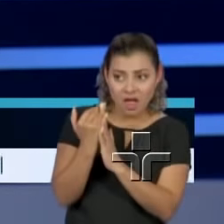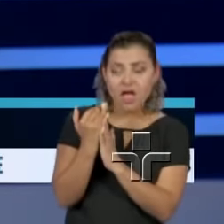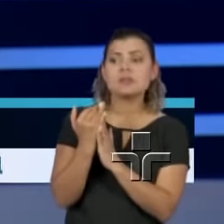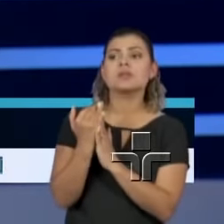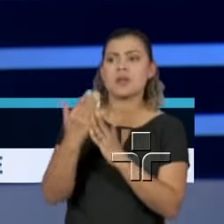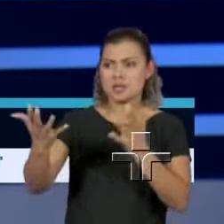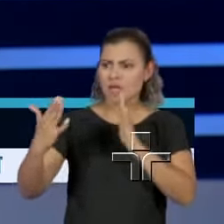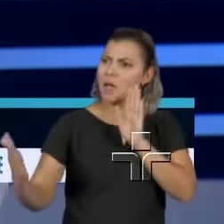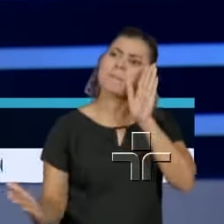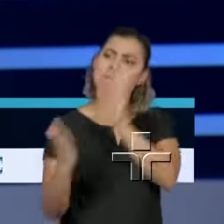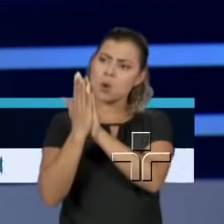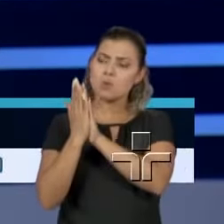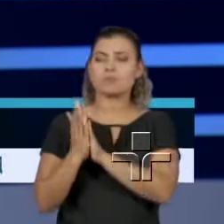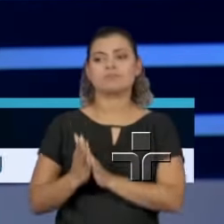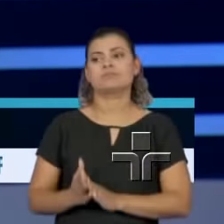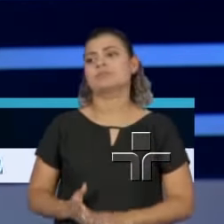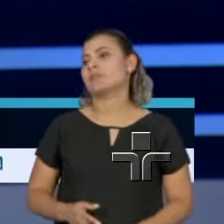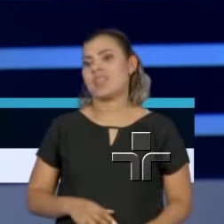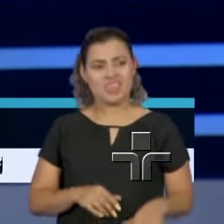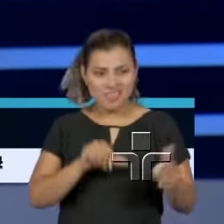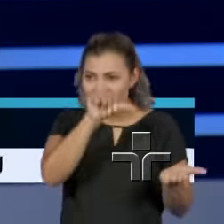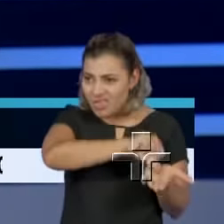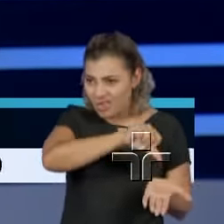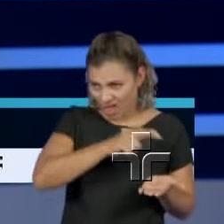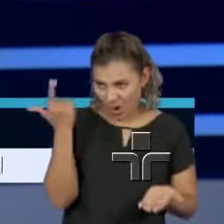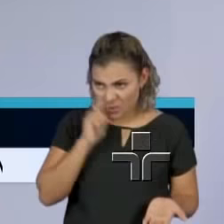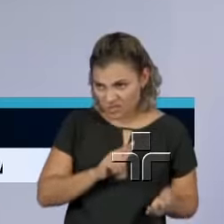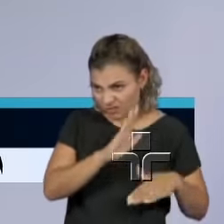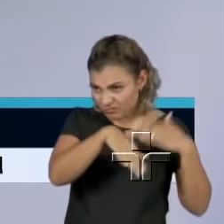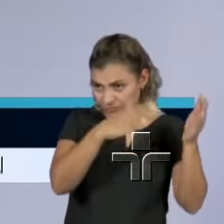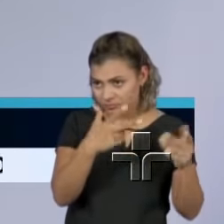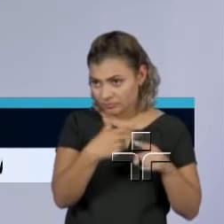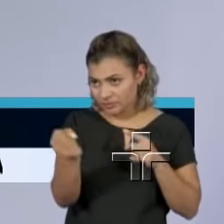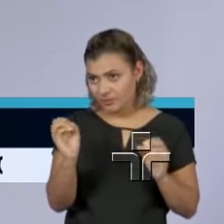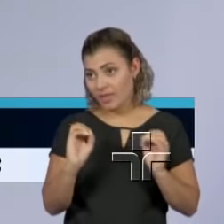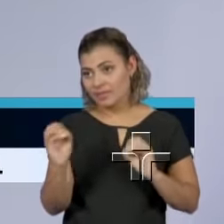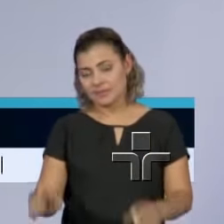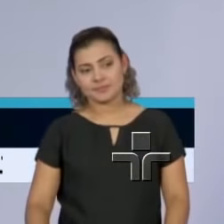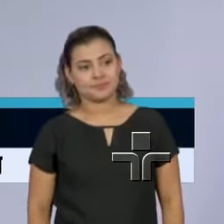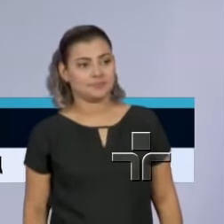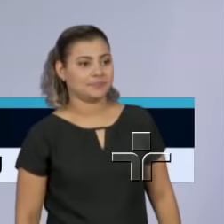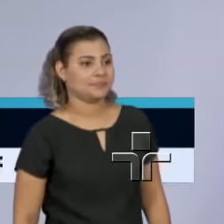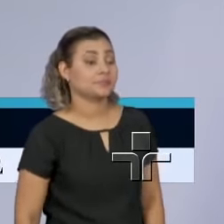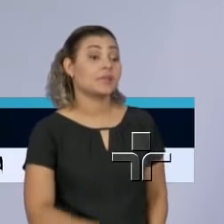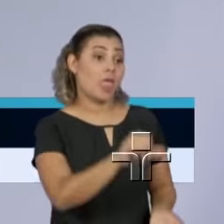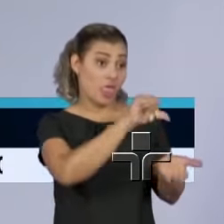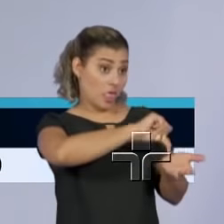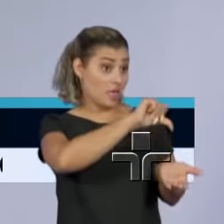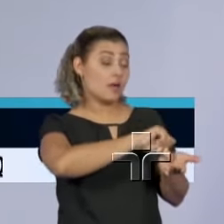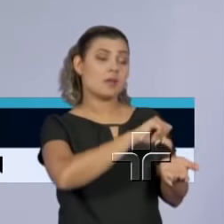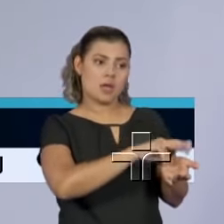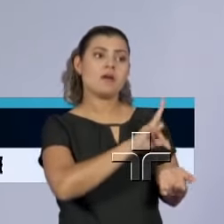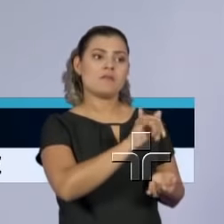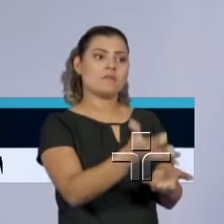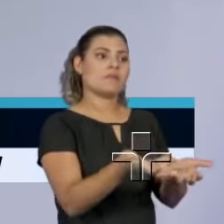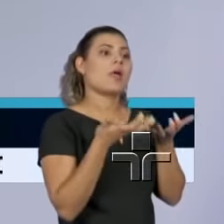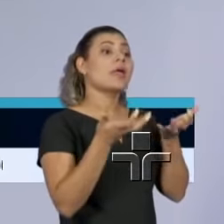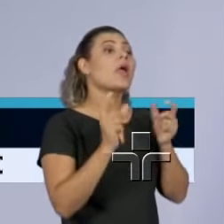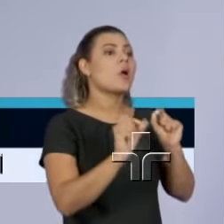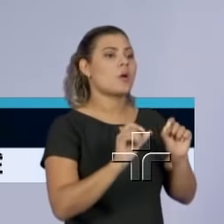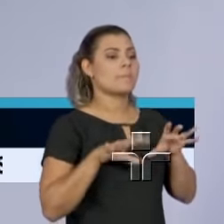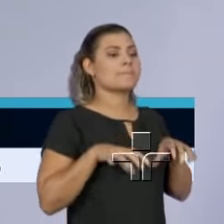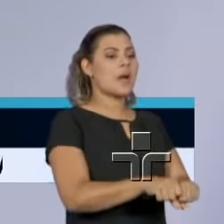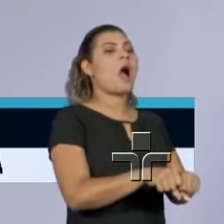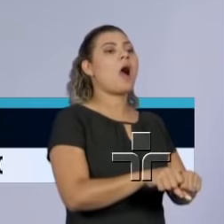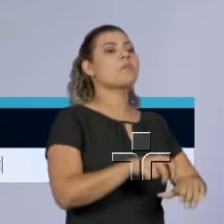para um confronto aberto. É lógico que o Irã não consegue resistir. Só uma palhinha final. Agora, o Irã vai buscar estabelecer a sua